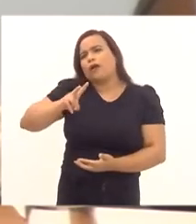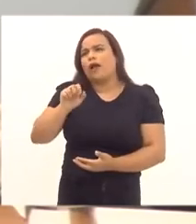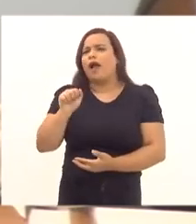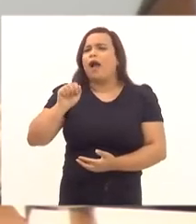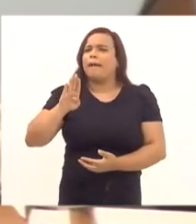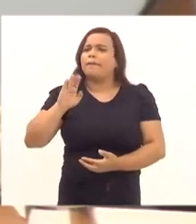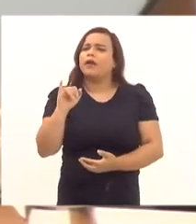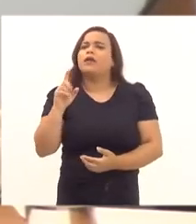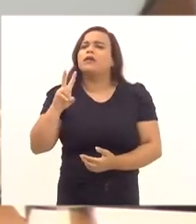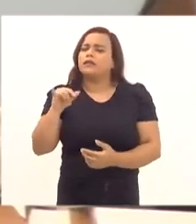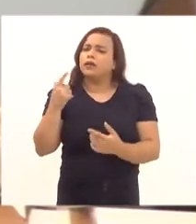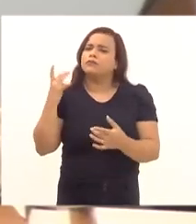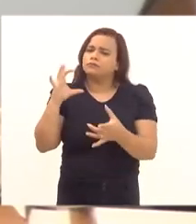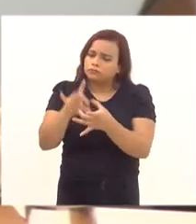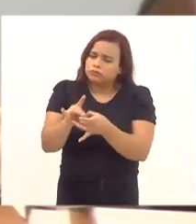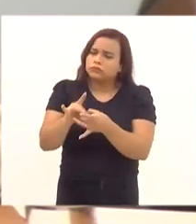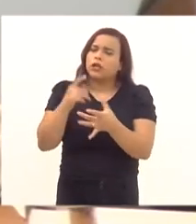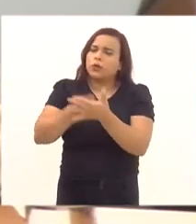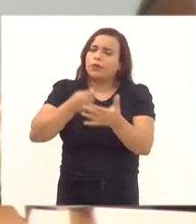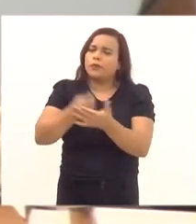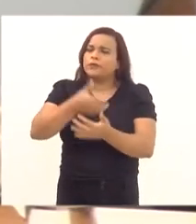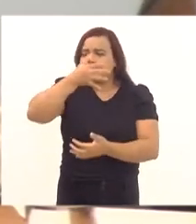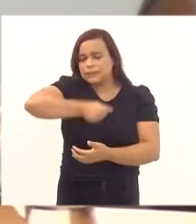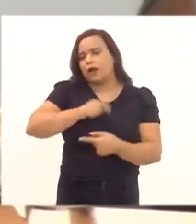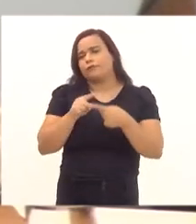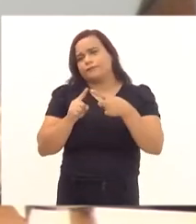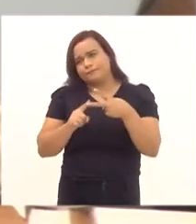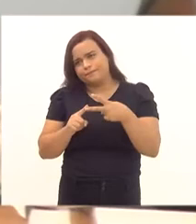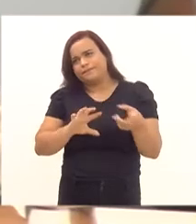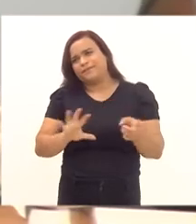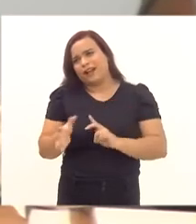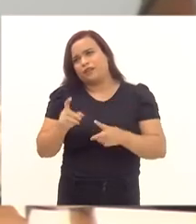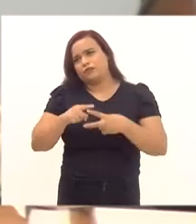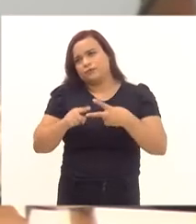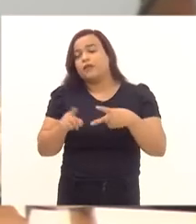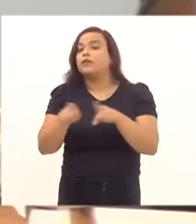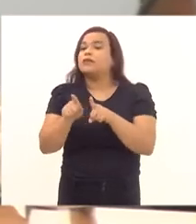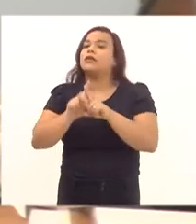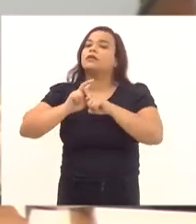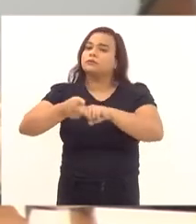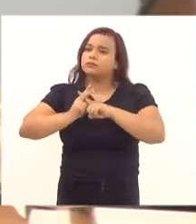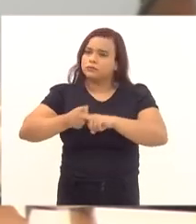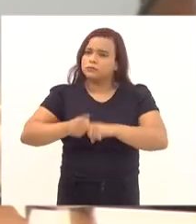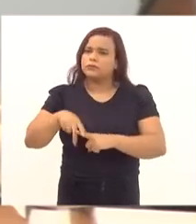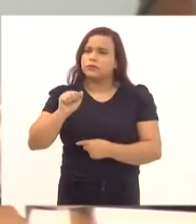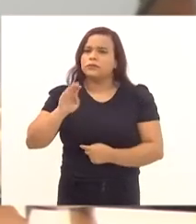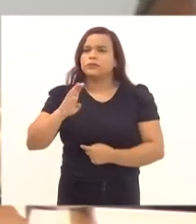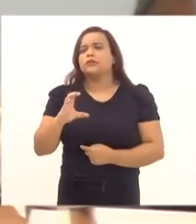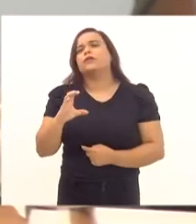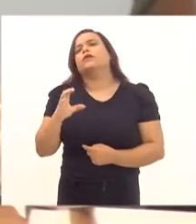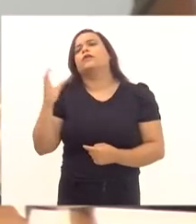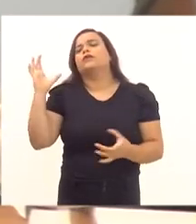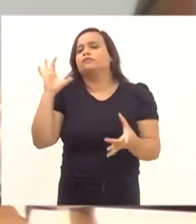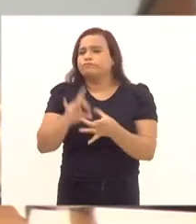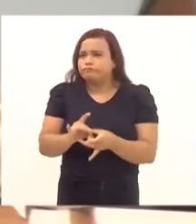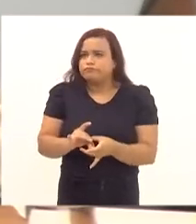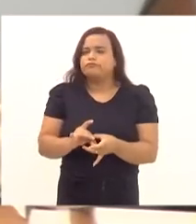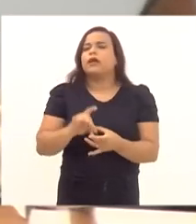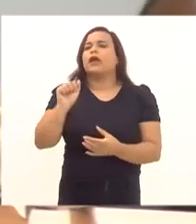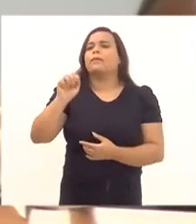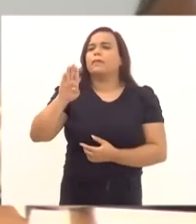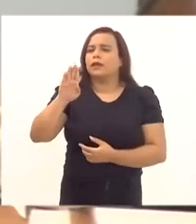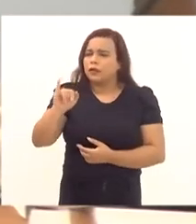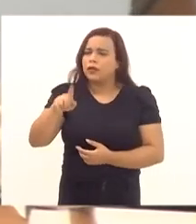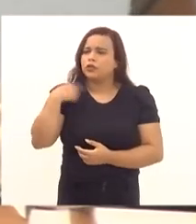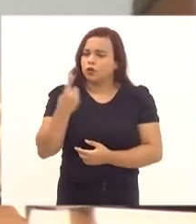de salvação dessas duas rádios e da manutenção deve ser com Oi mostra para nossa